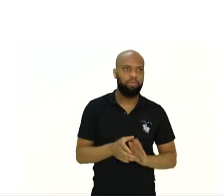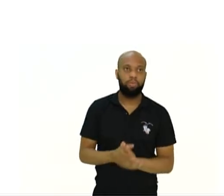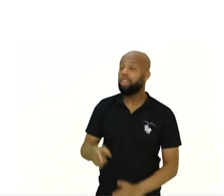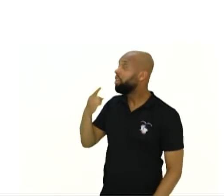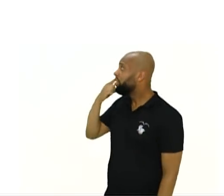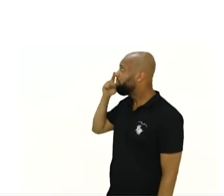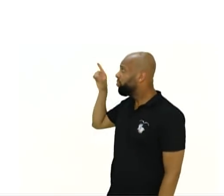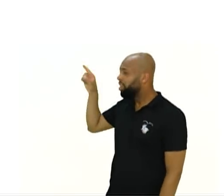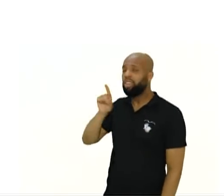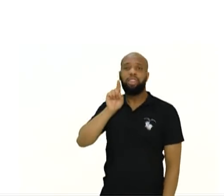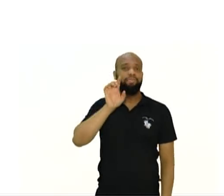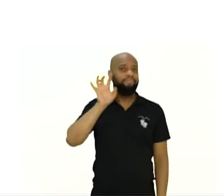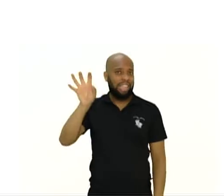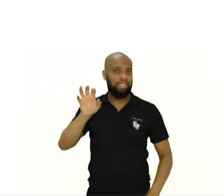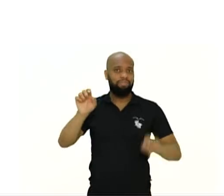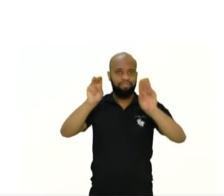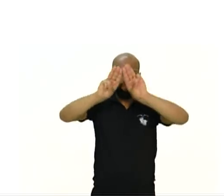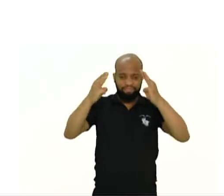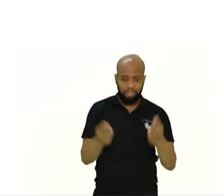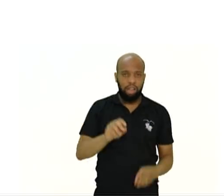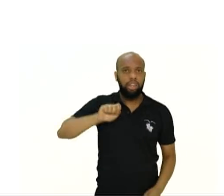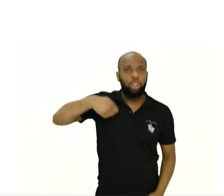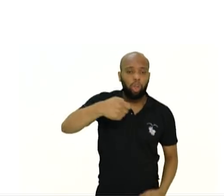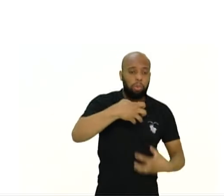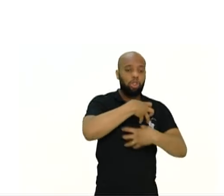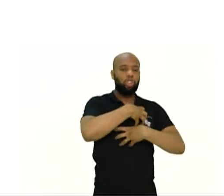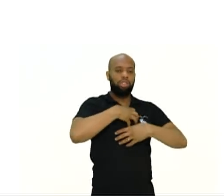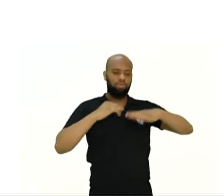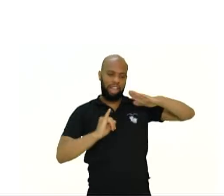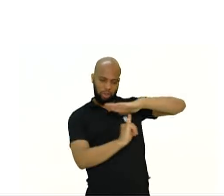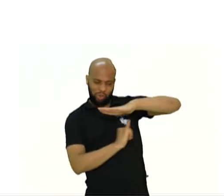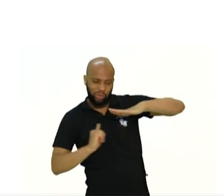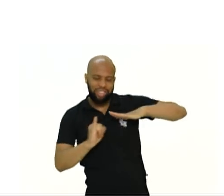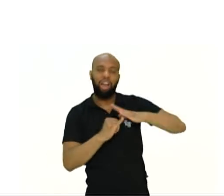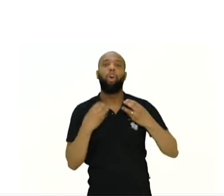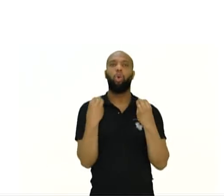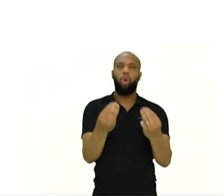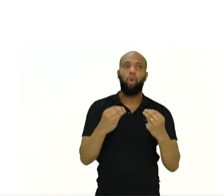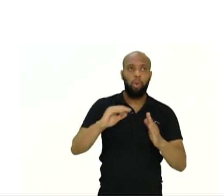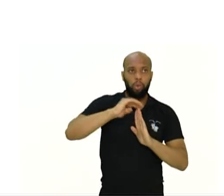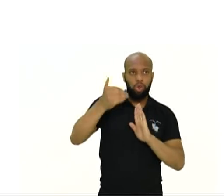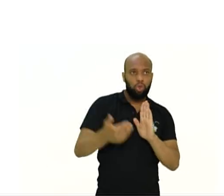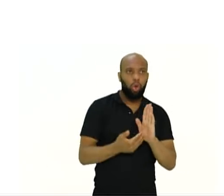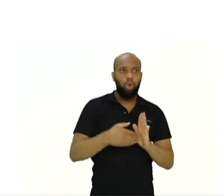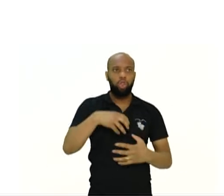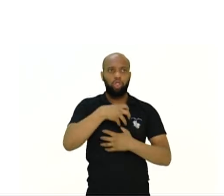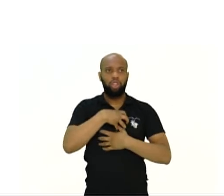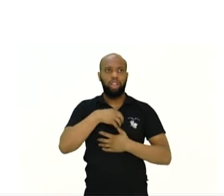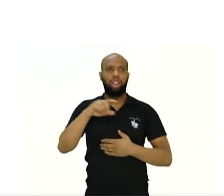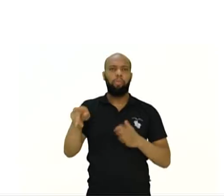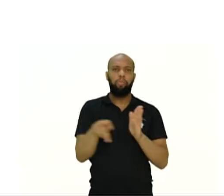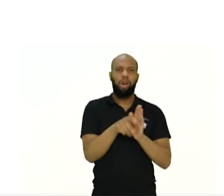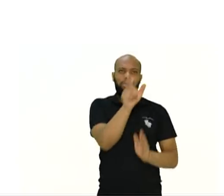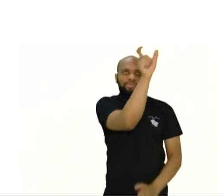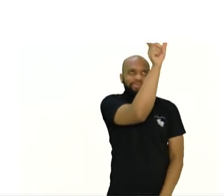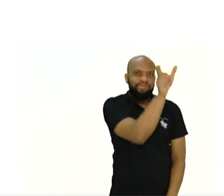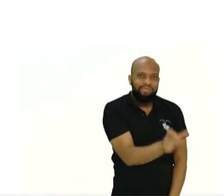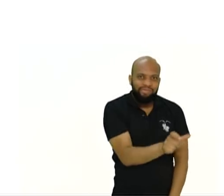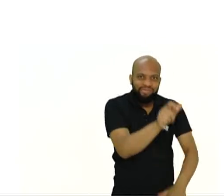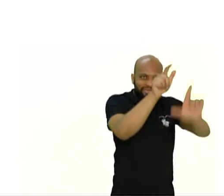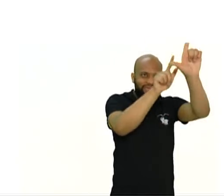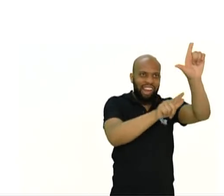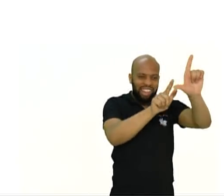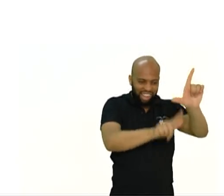mapa aqui, né, é um mapa sobre atividade industrial. São todos os tipos na legenda de indústrias que nós